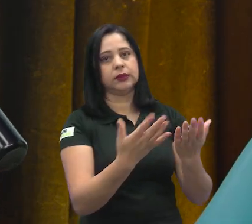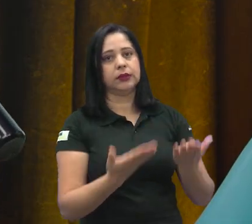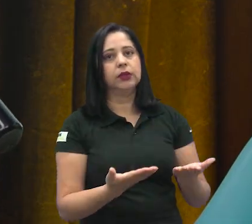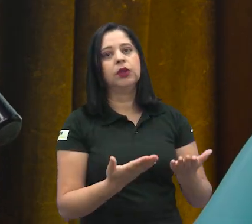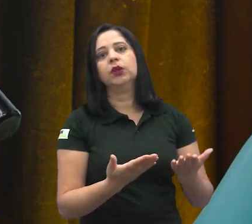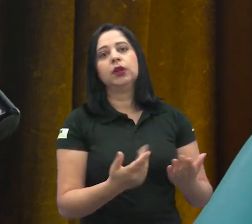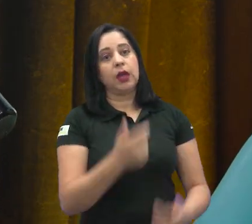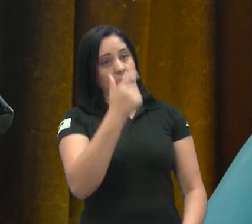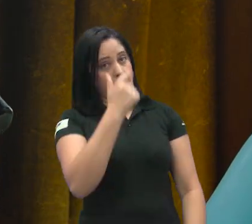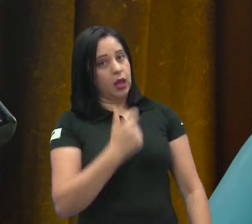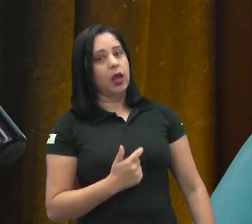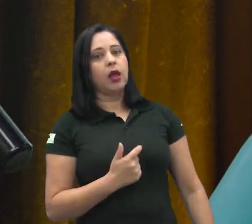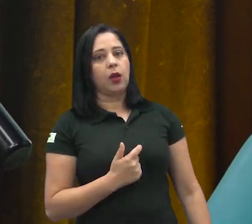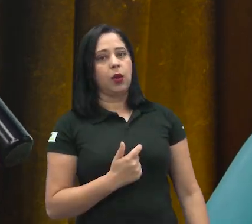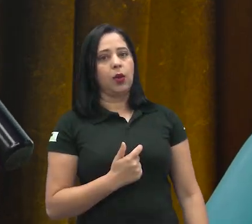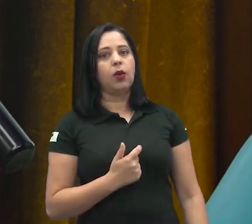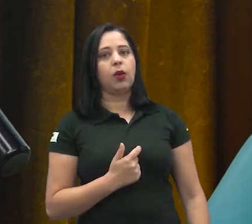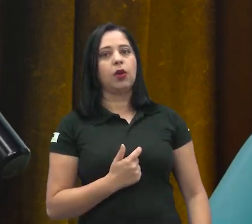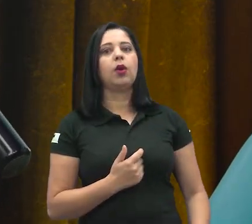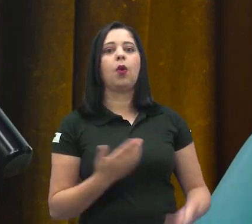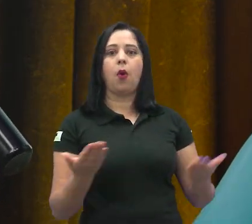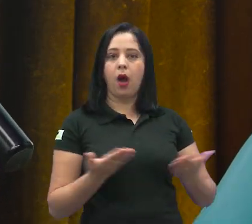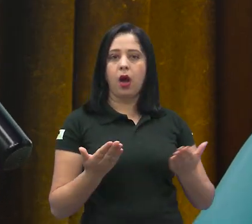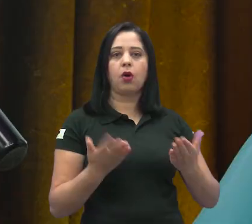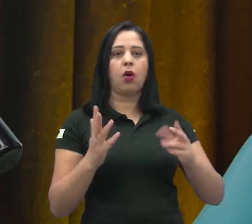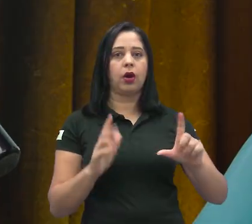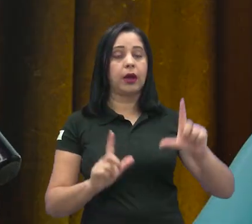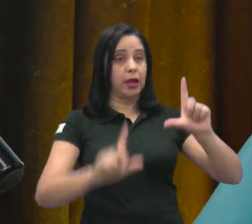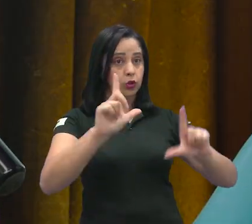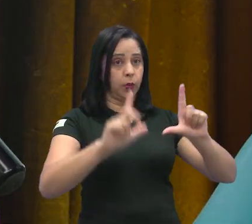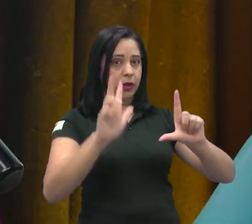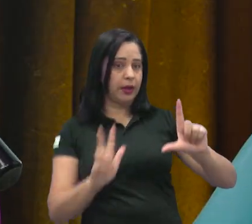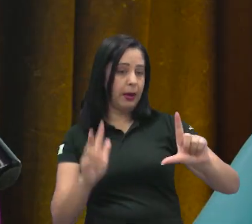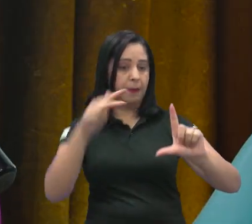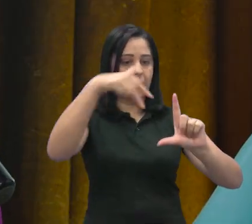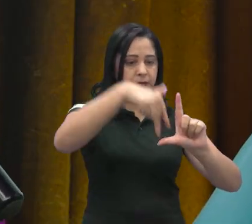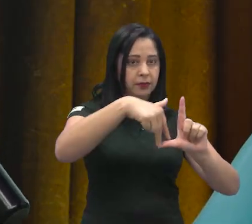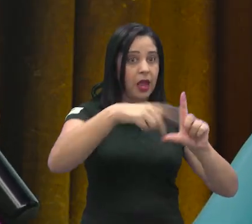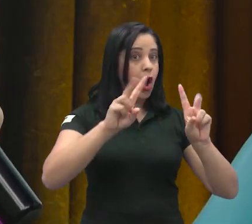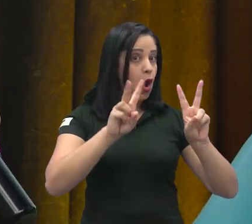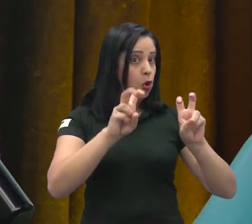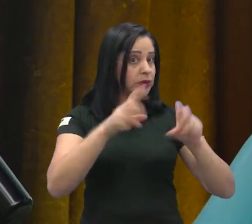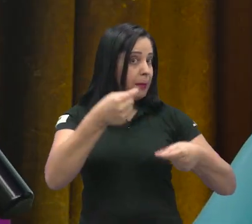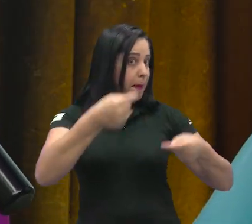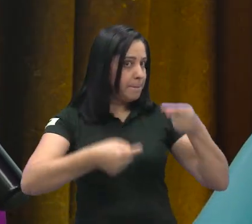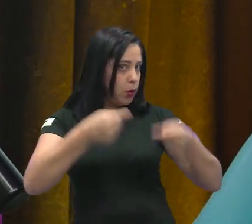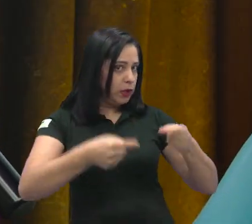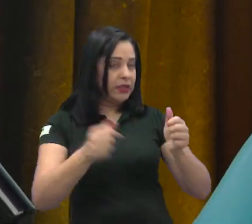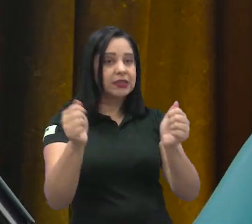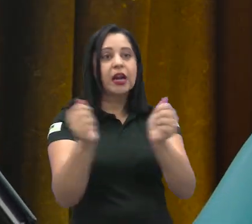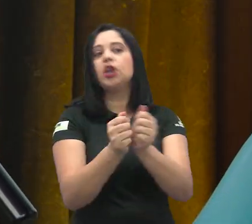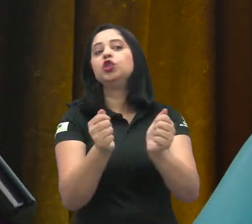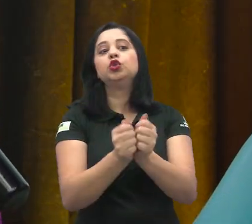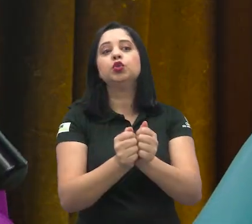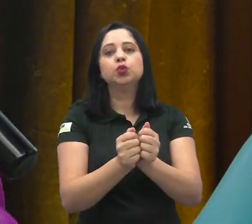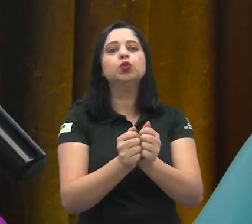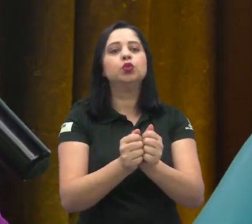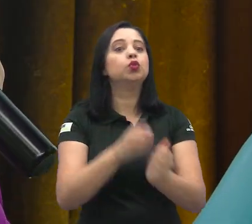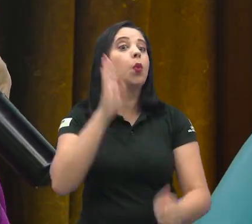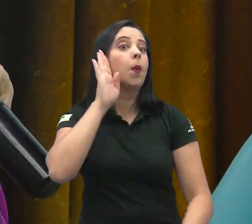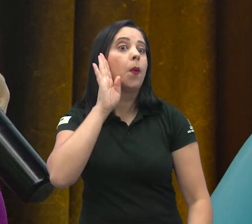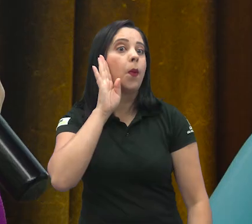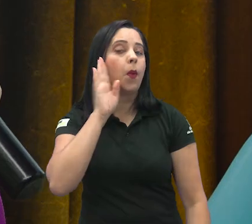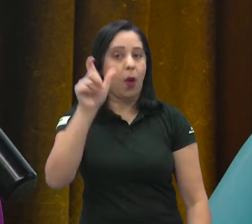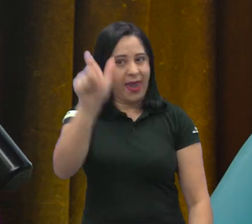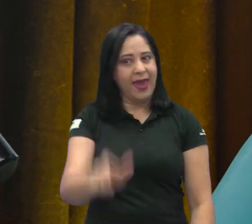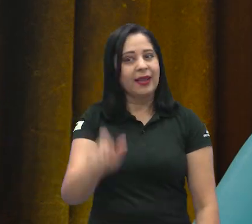né, Pri? Eu assumi a apresentação do Sobre Política junto com o Paulo Ricardo no mês de setembro, né? Eu comecei a